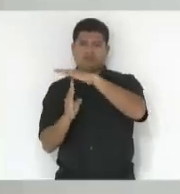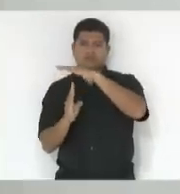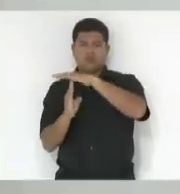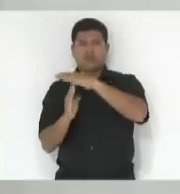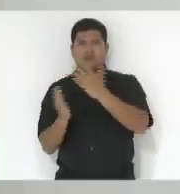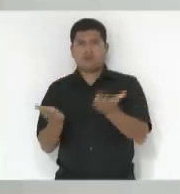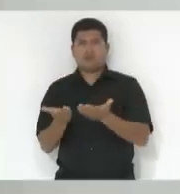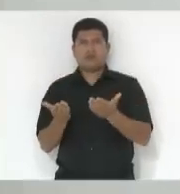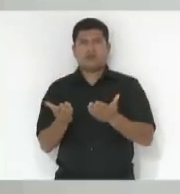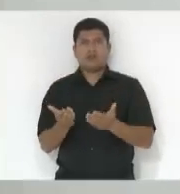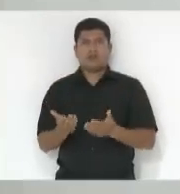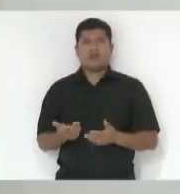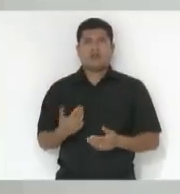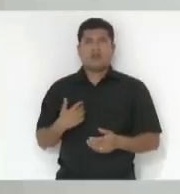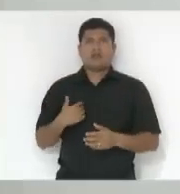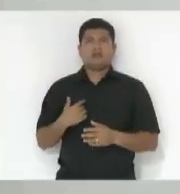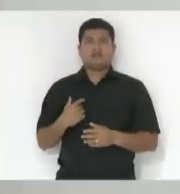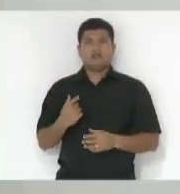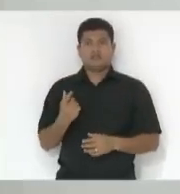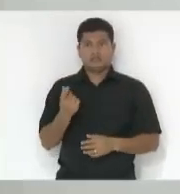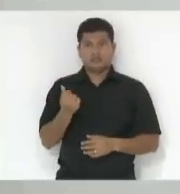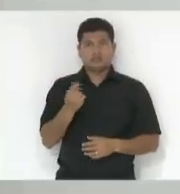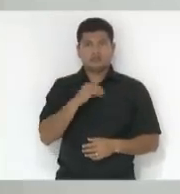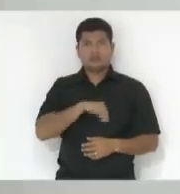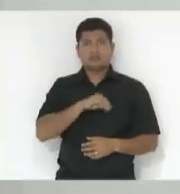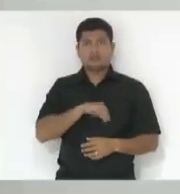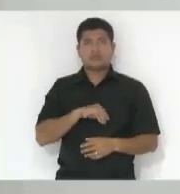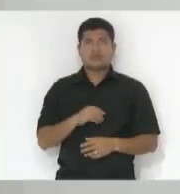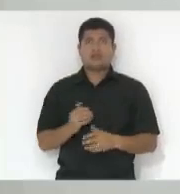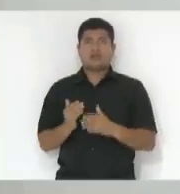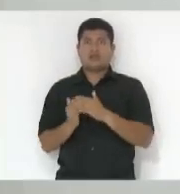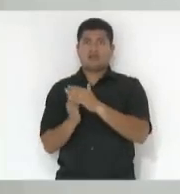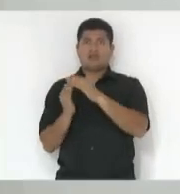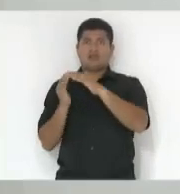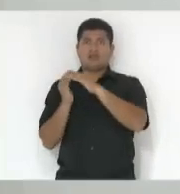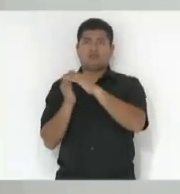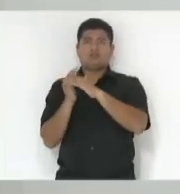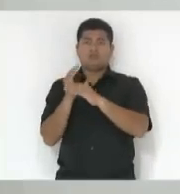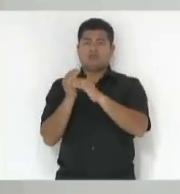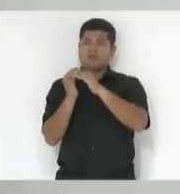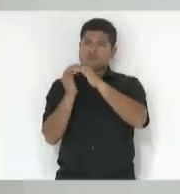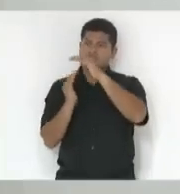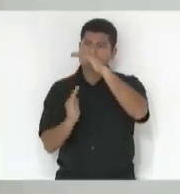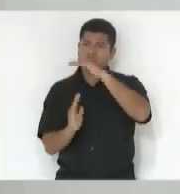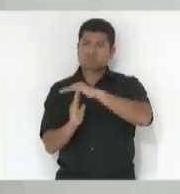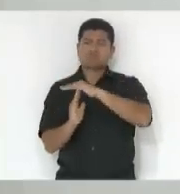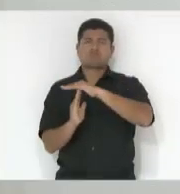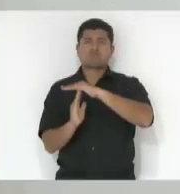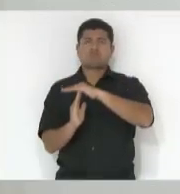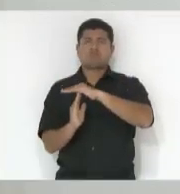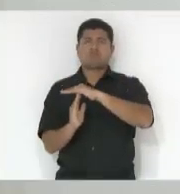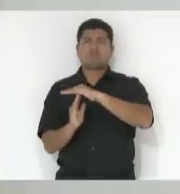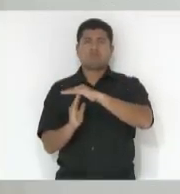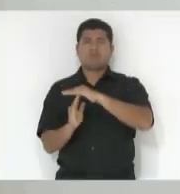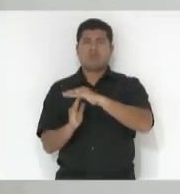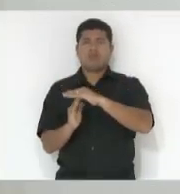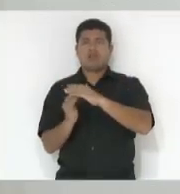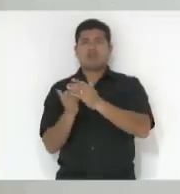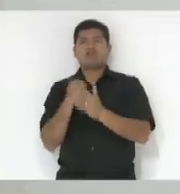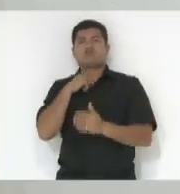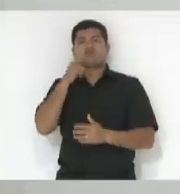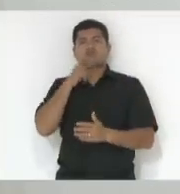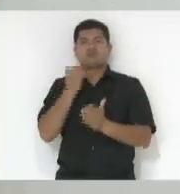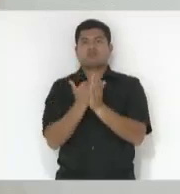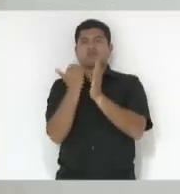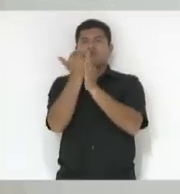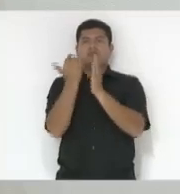eles percebiam, eles tinham um valor teoricamente acima, mas como o teto limitava, então esse valor não subia.